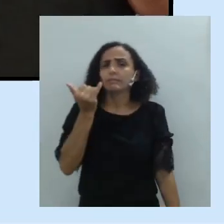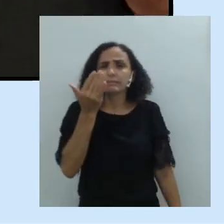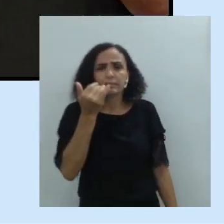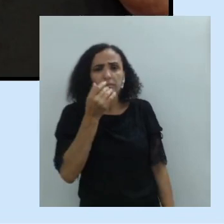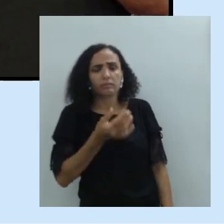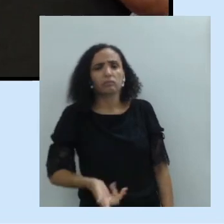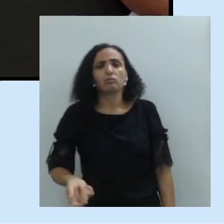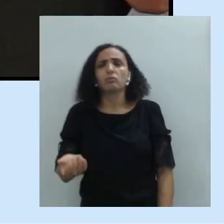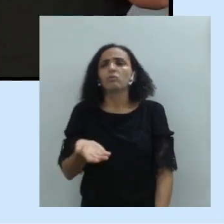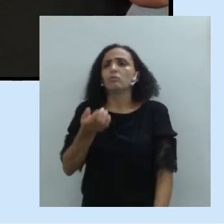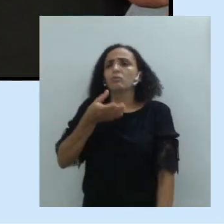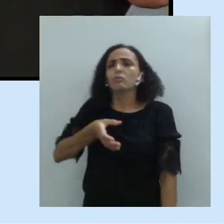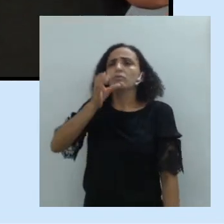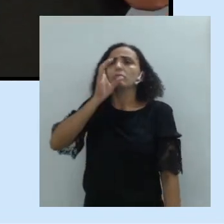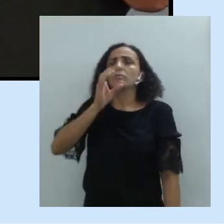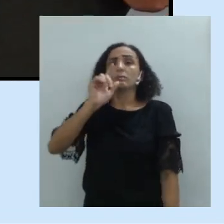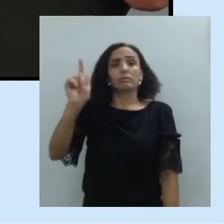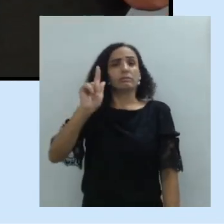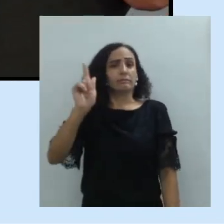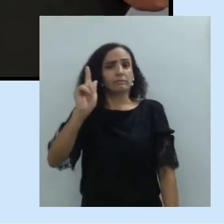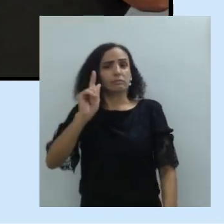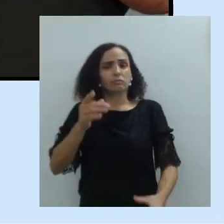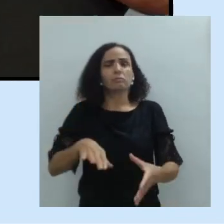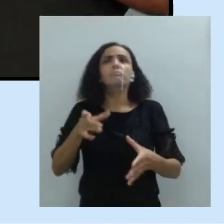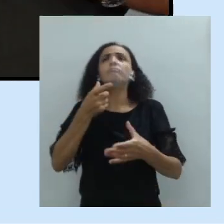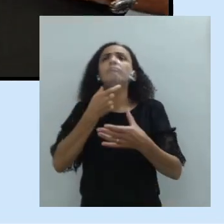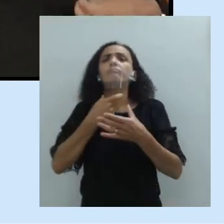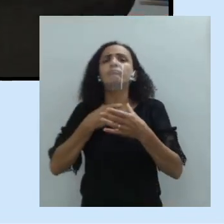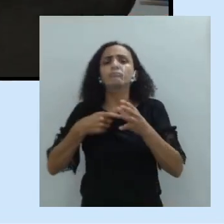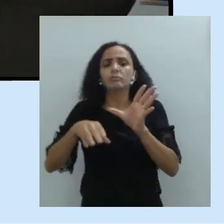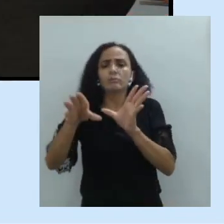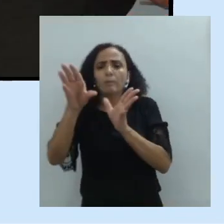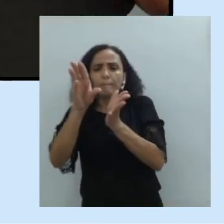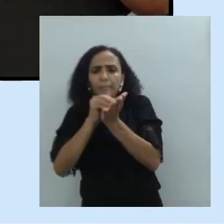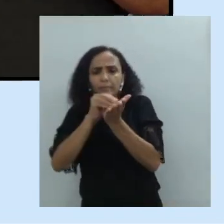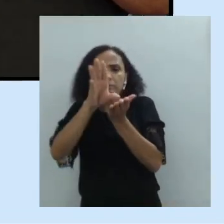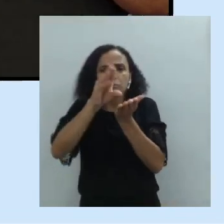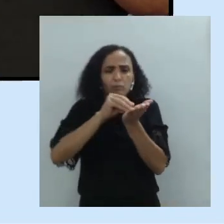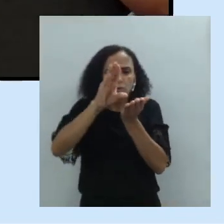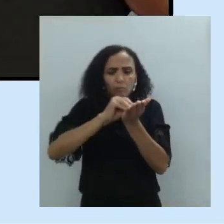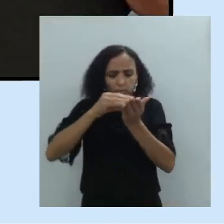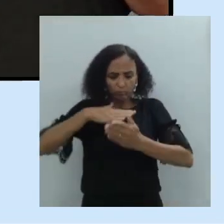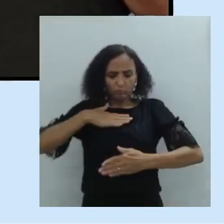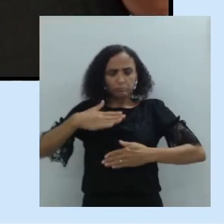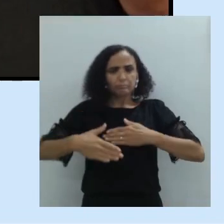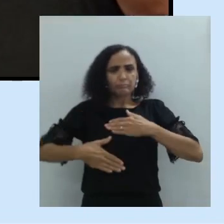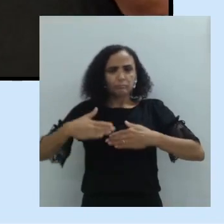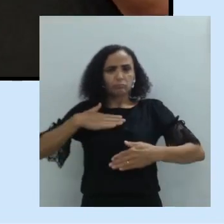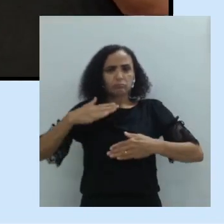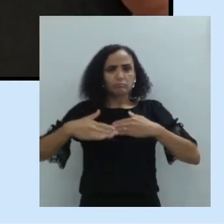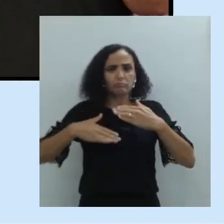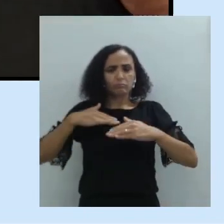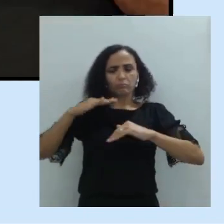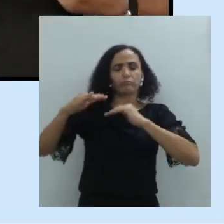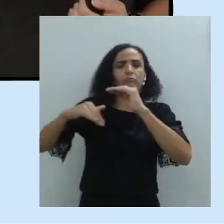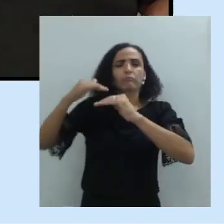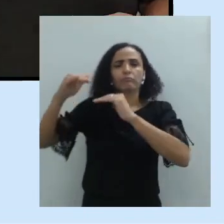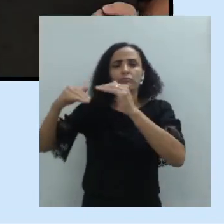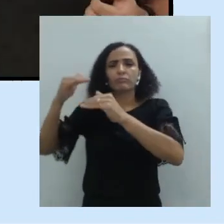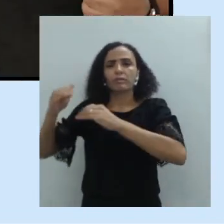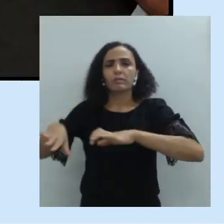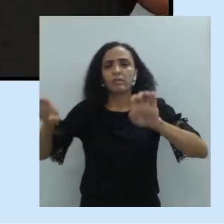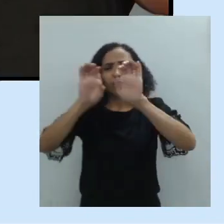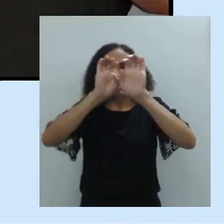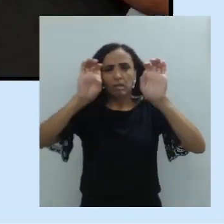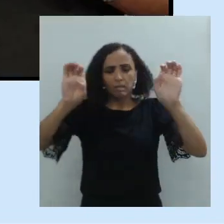um refrigerante. Então, todos os nutrientes vão ser carregados pelas células para o organismo, onde vai haver um desenvolvimento da uma estrutura